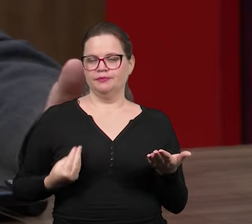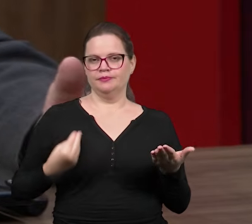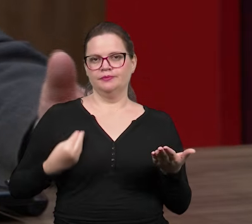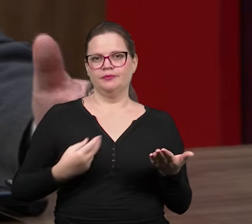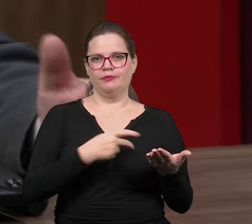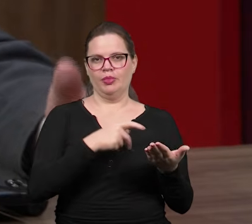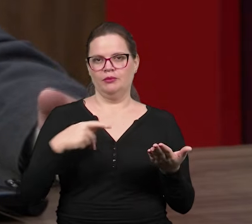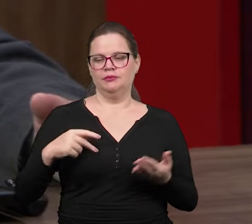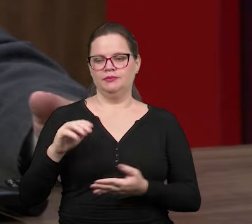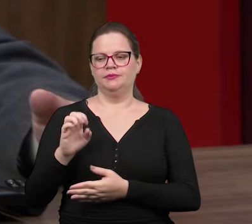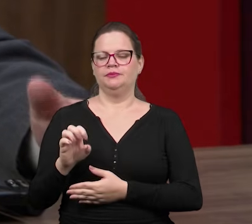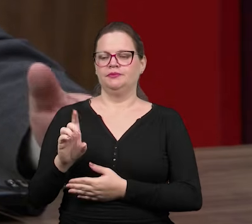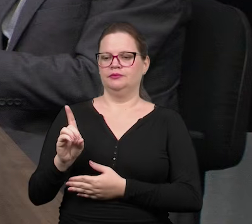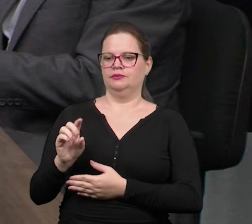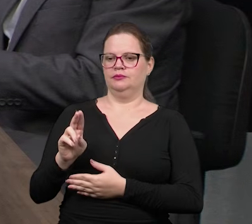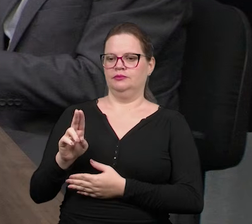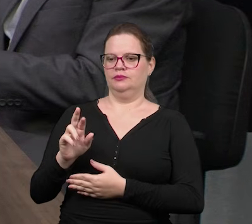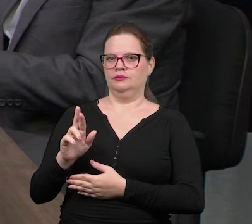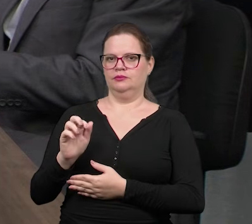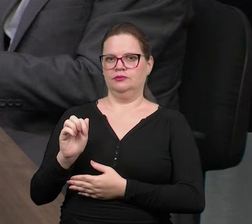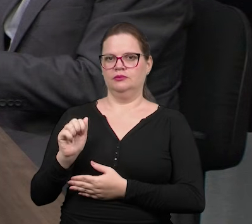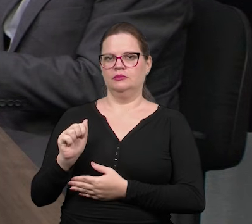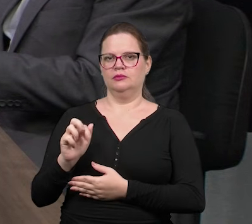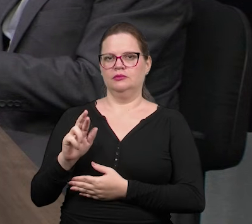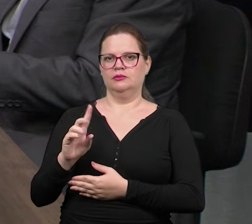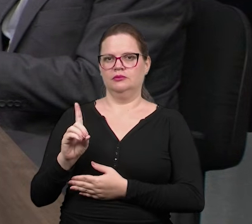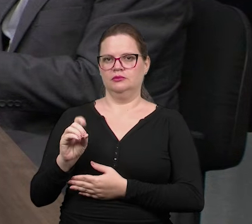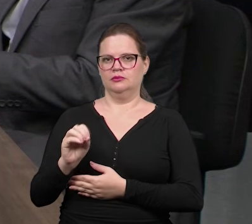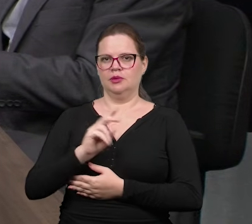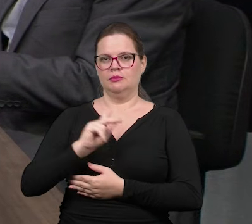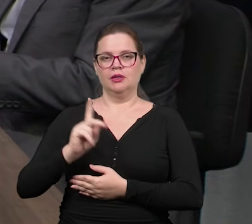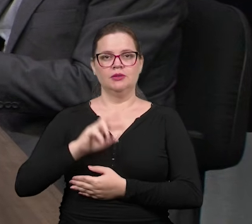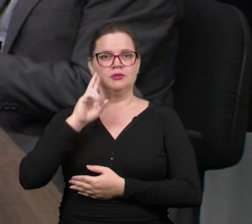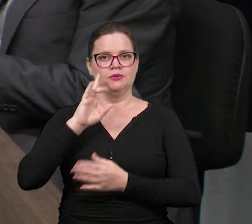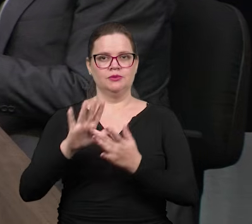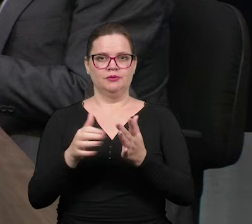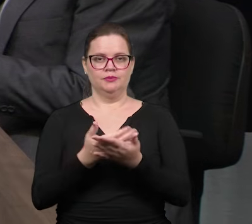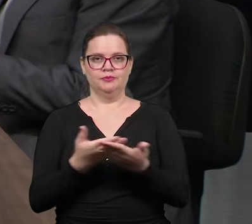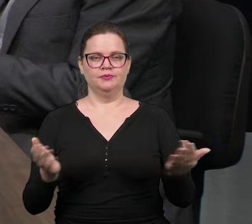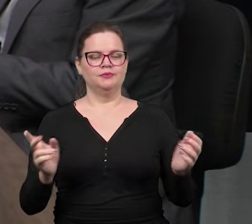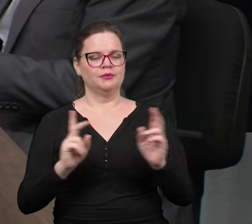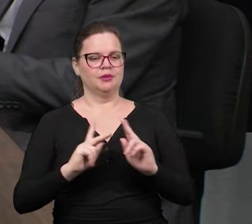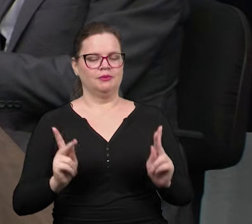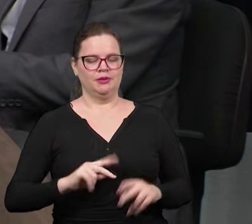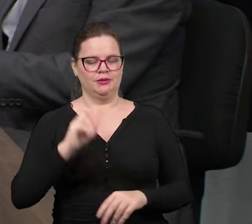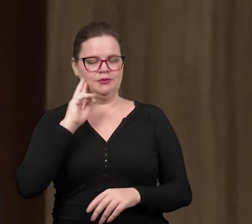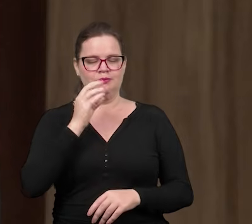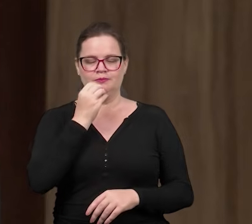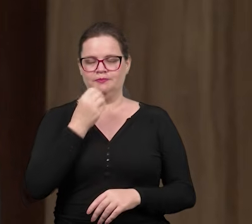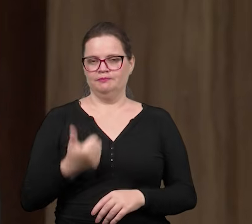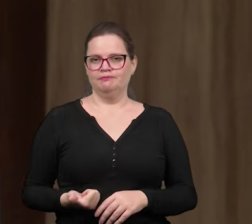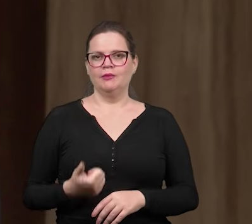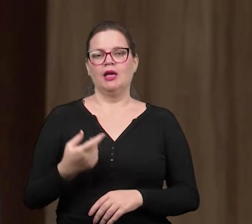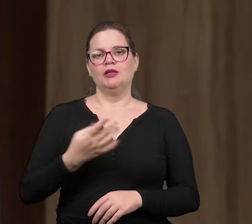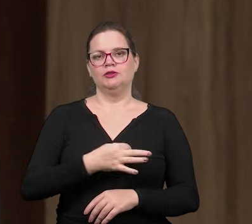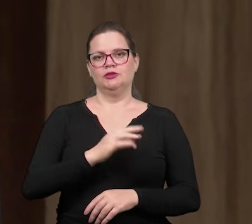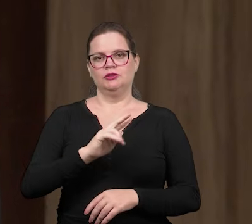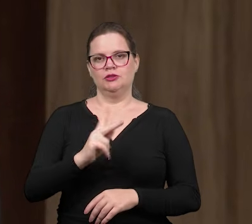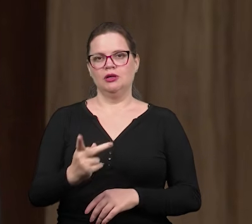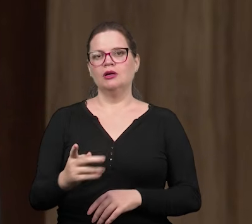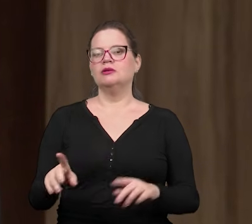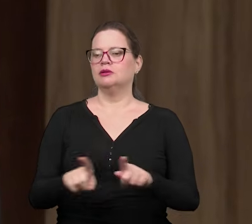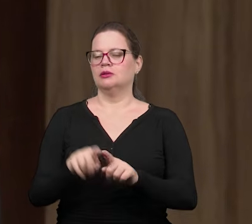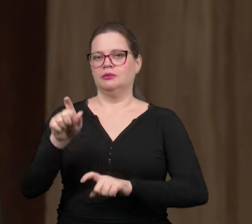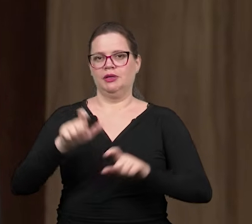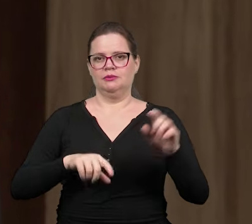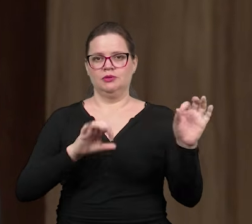do pastor Eduardo Rosete, que está aqui conosco. Paz do Senhor, pastor, tudo bem? A paz do Senhor, Tiago, a paz do Senhor a todos que